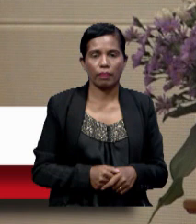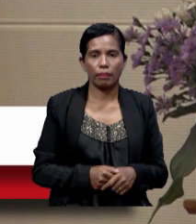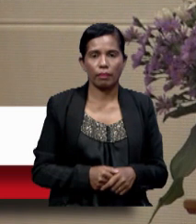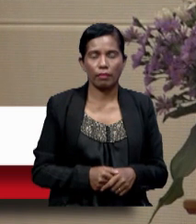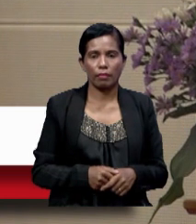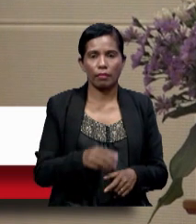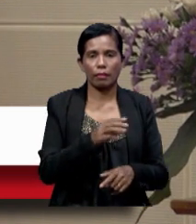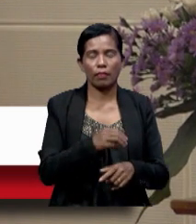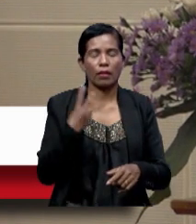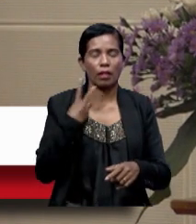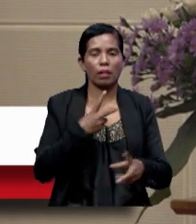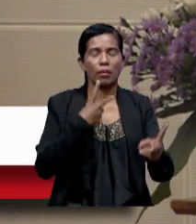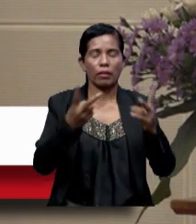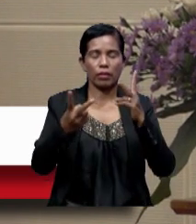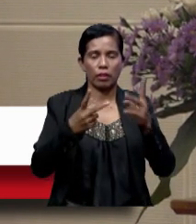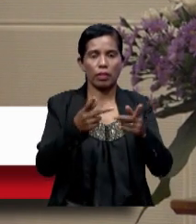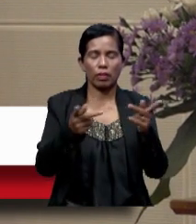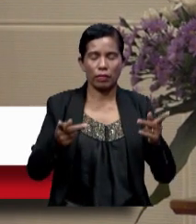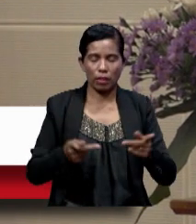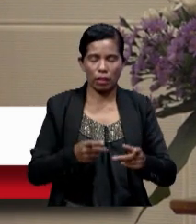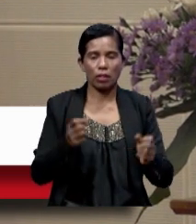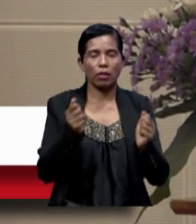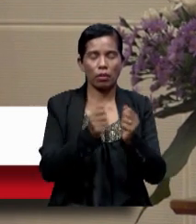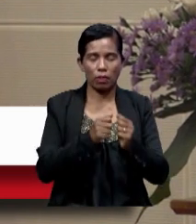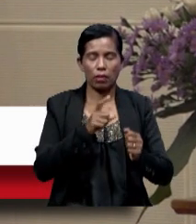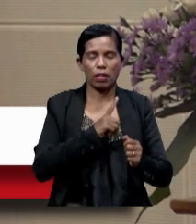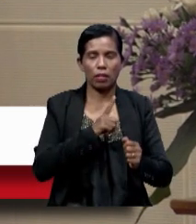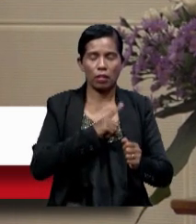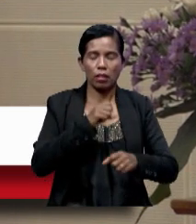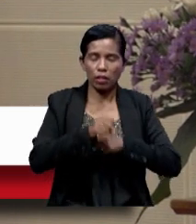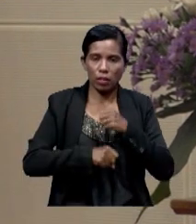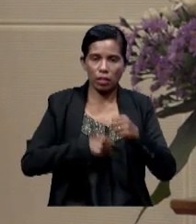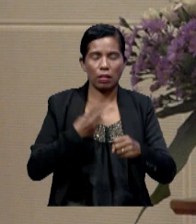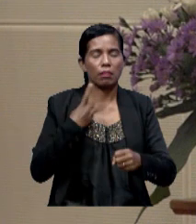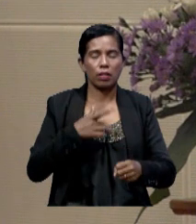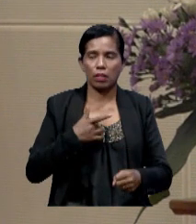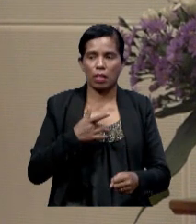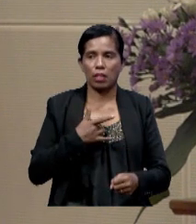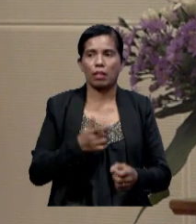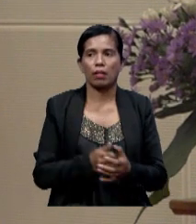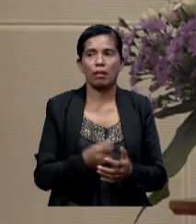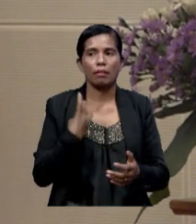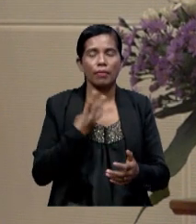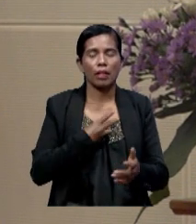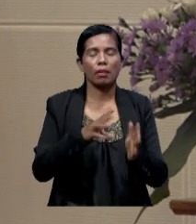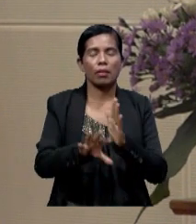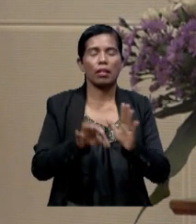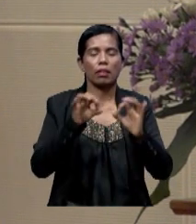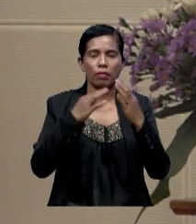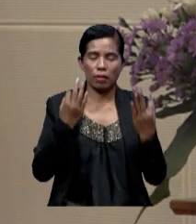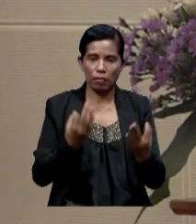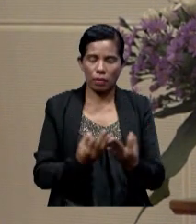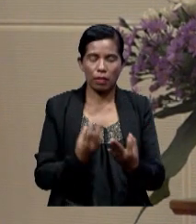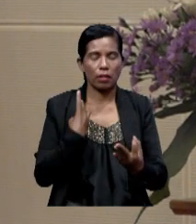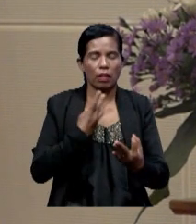Mesmo que a minha visita a fati irane rola susah, nebe a minha sente luni, katak, a minha família, a minha lain, a